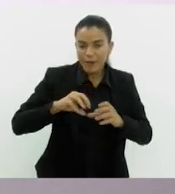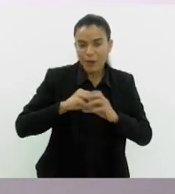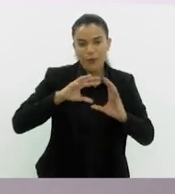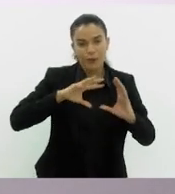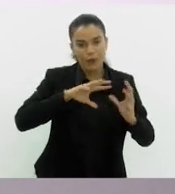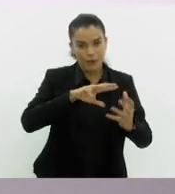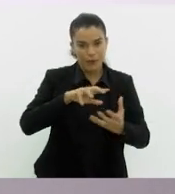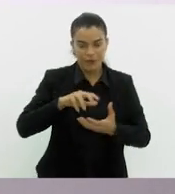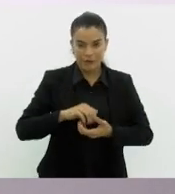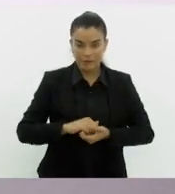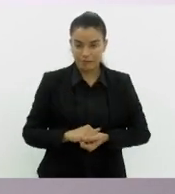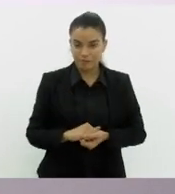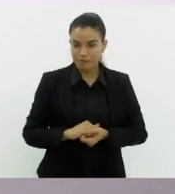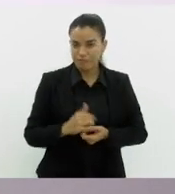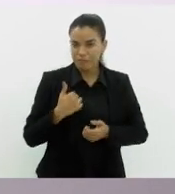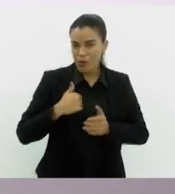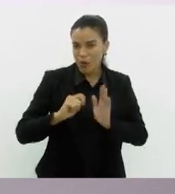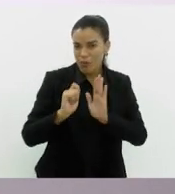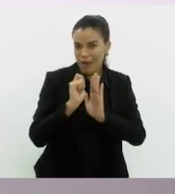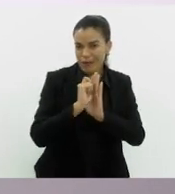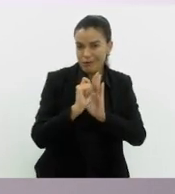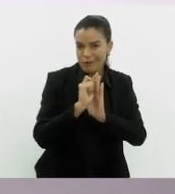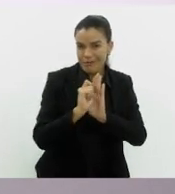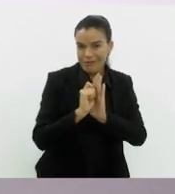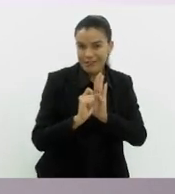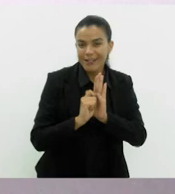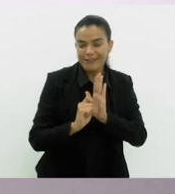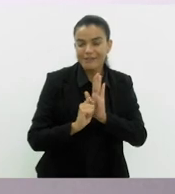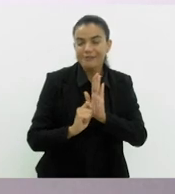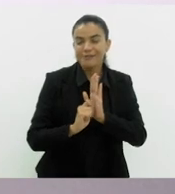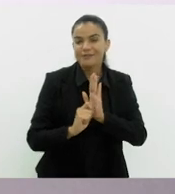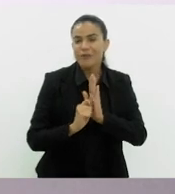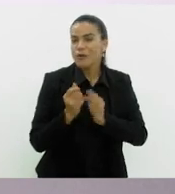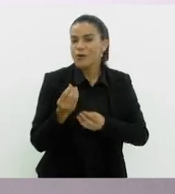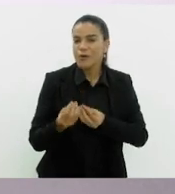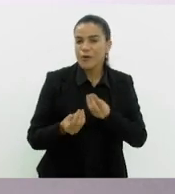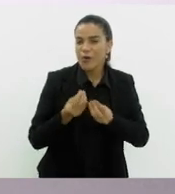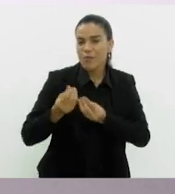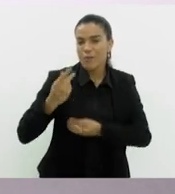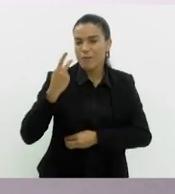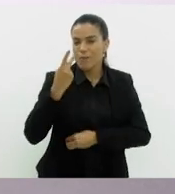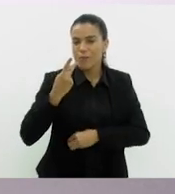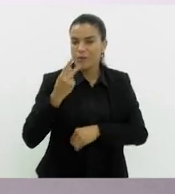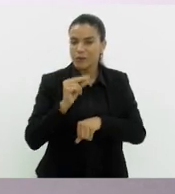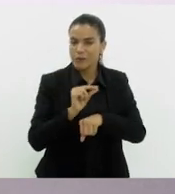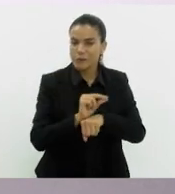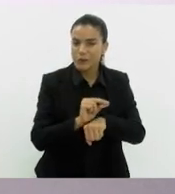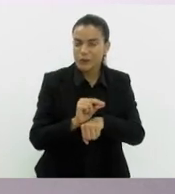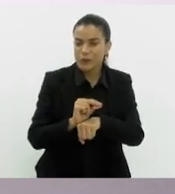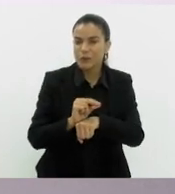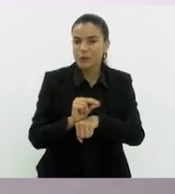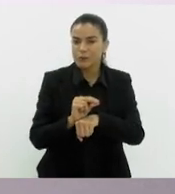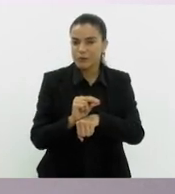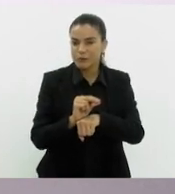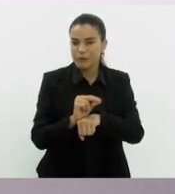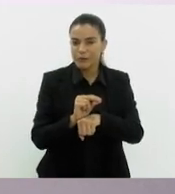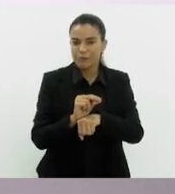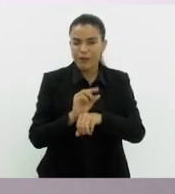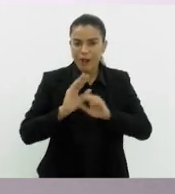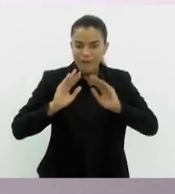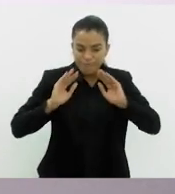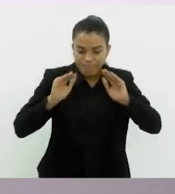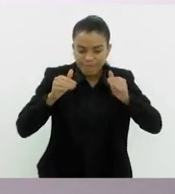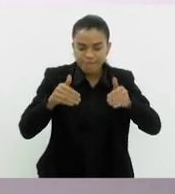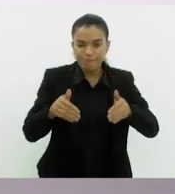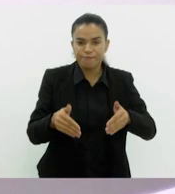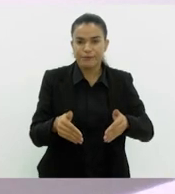Eu anotei aqui algumas coisas, não é? Como essa política do cuidado ela